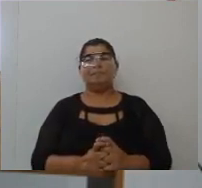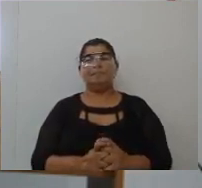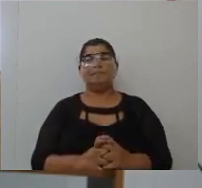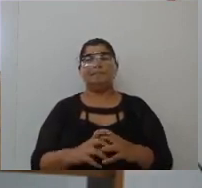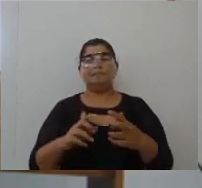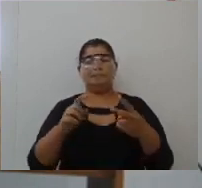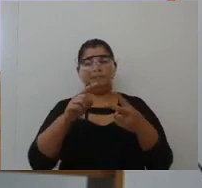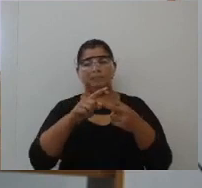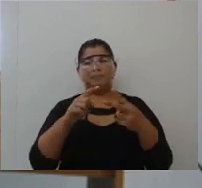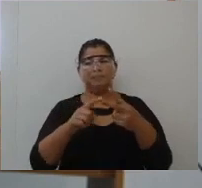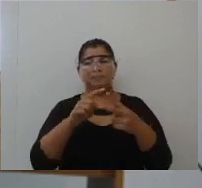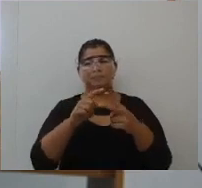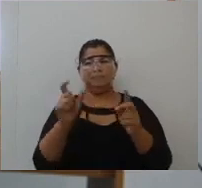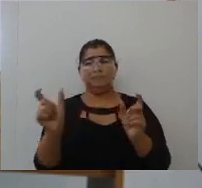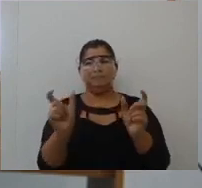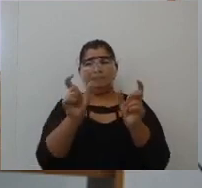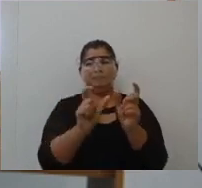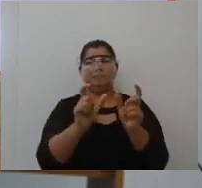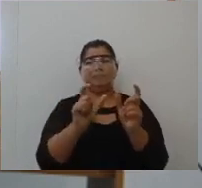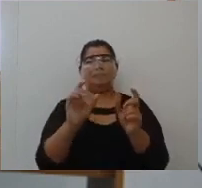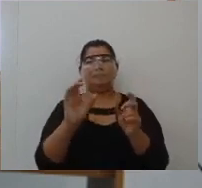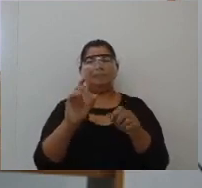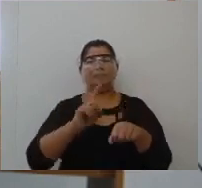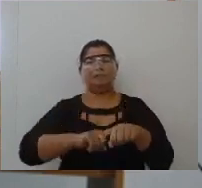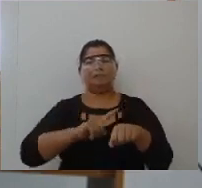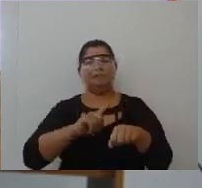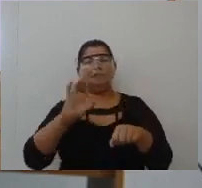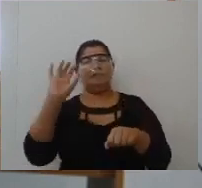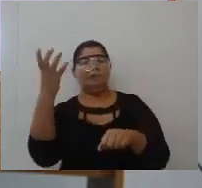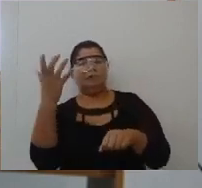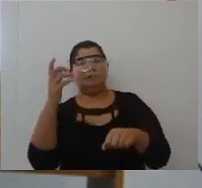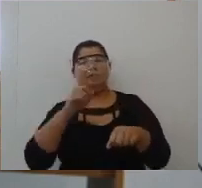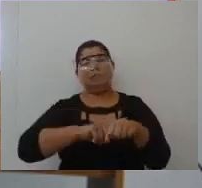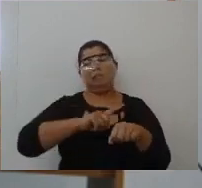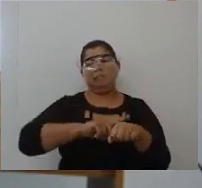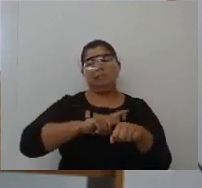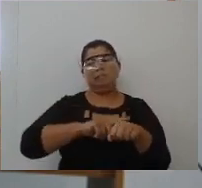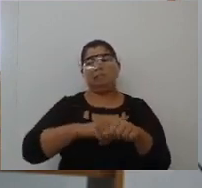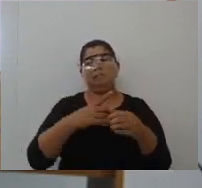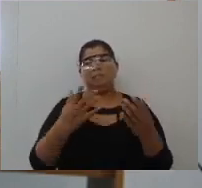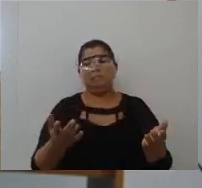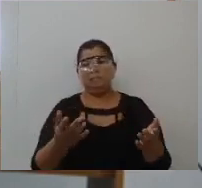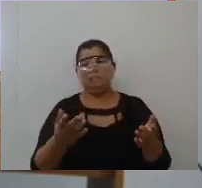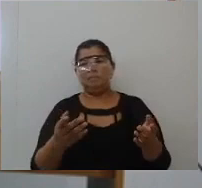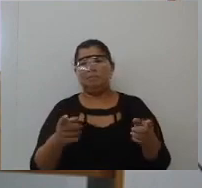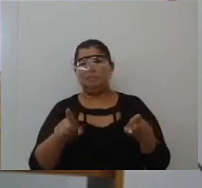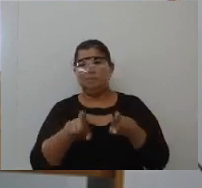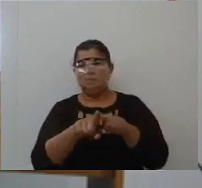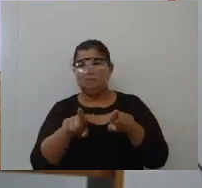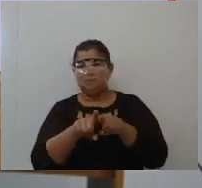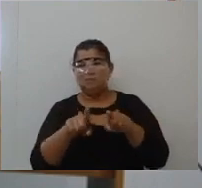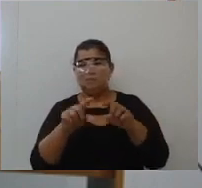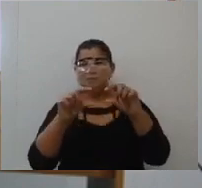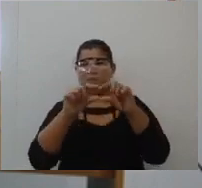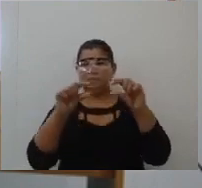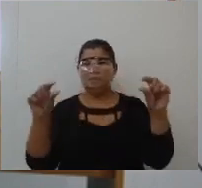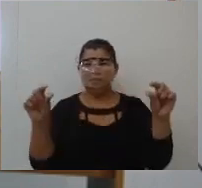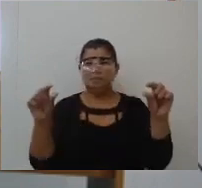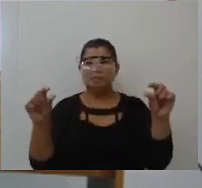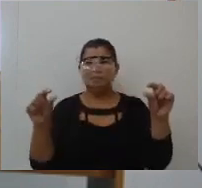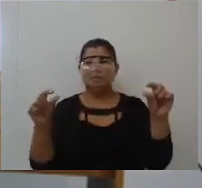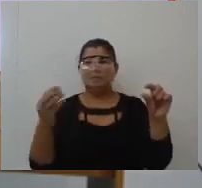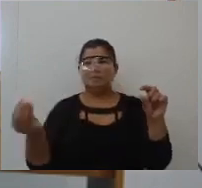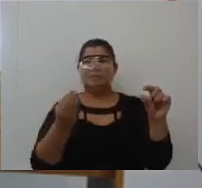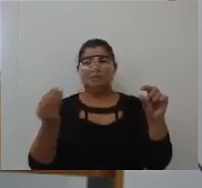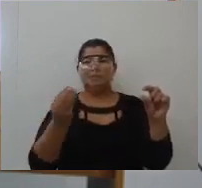Duas conjunções de tempo, Jean Lucas. Duas conjunções de tempo ao mesmo tempo na frase? Caramba, isso fica